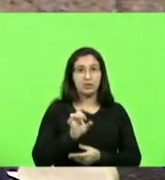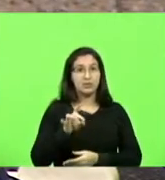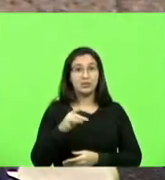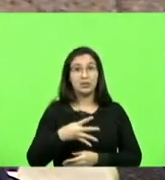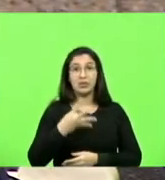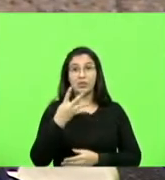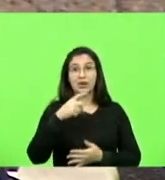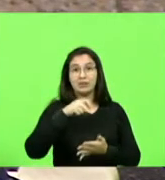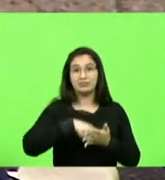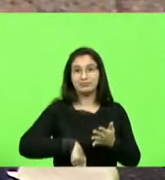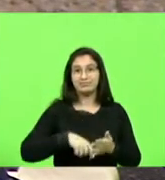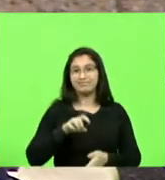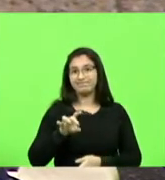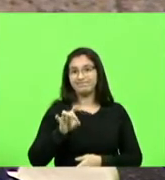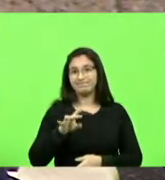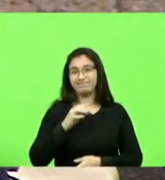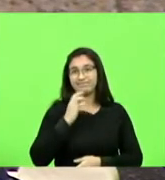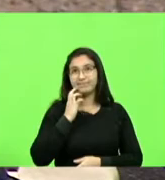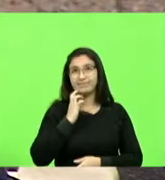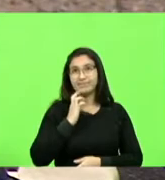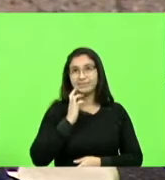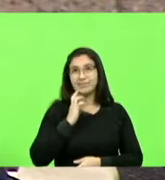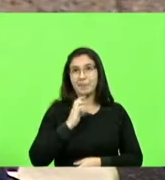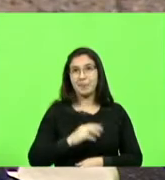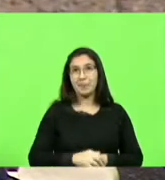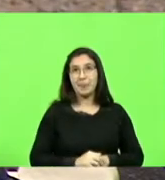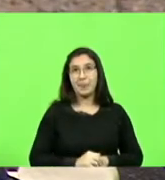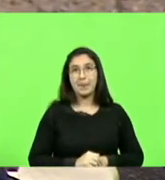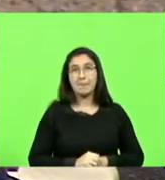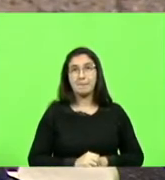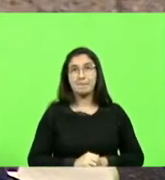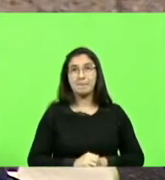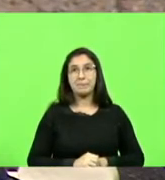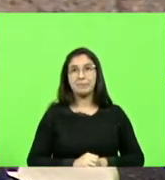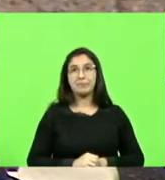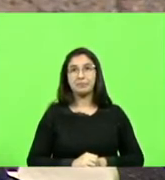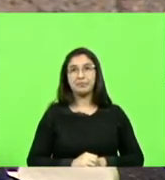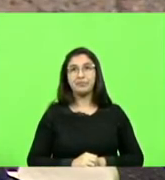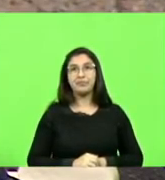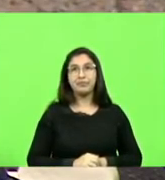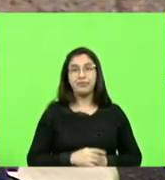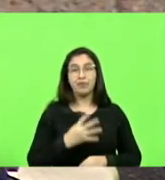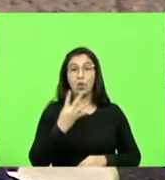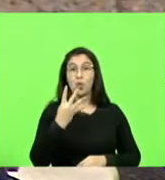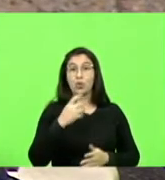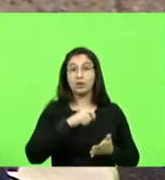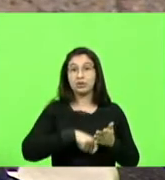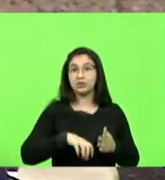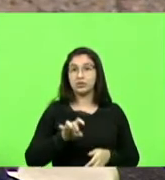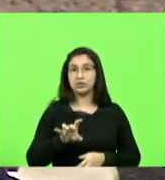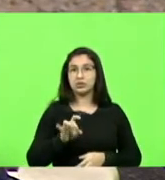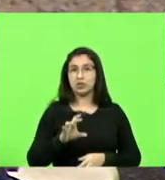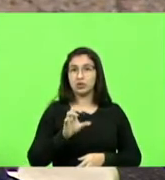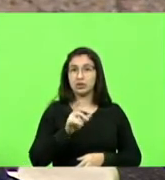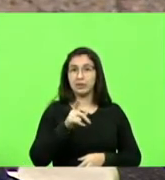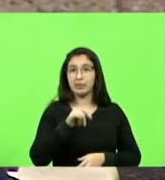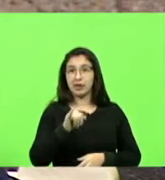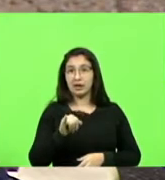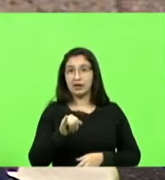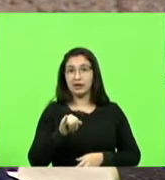assinaturas. Mais um minuto, presidente, por favor. Eu estou com 4 assinaturas apenas e a CPI que não vai para